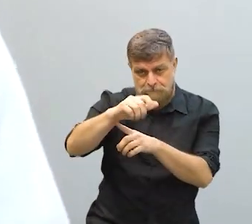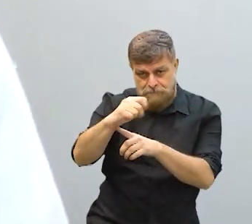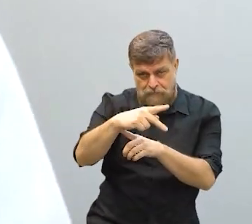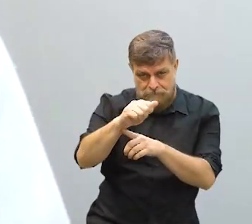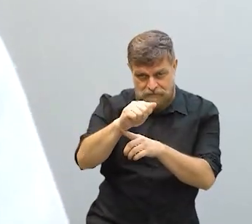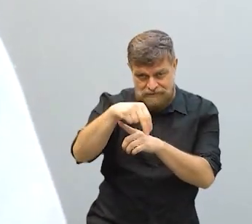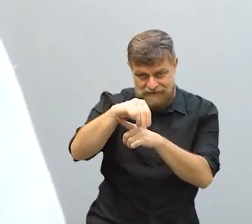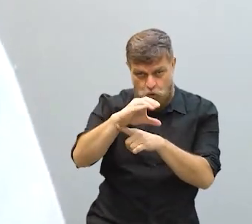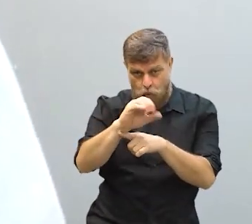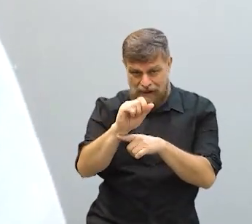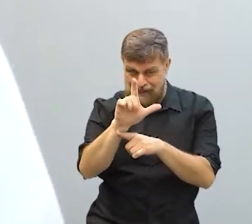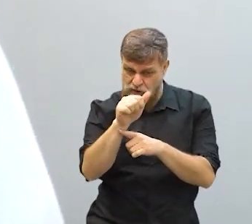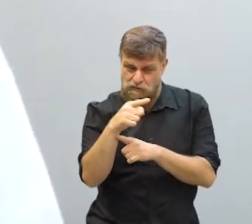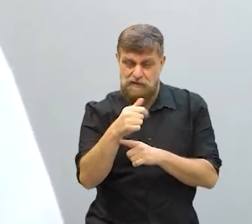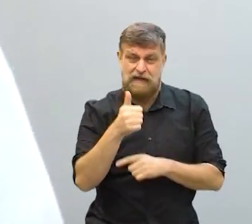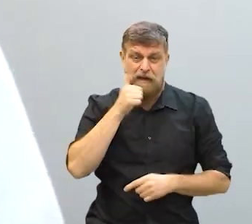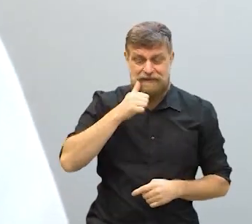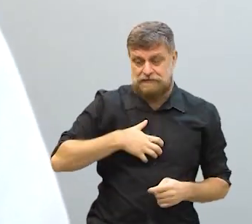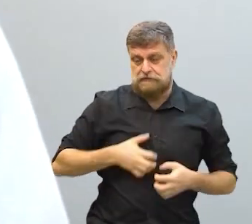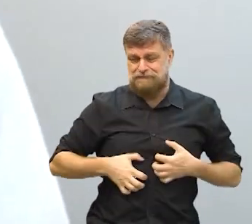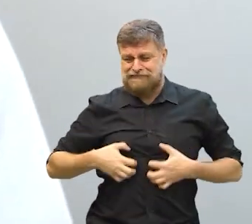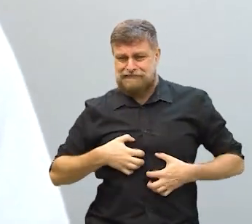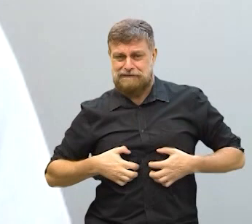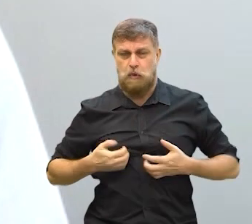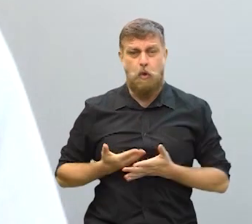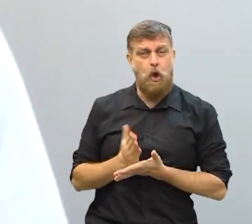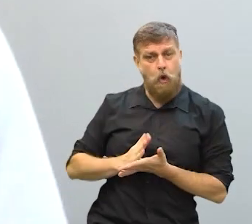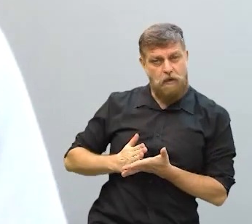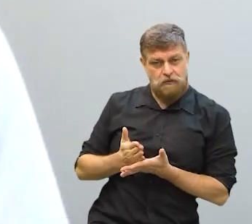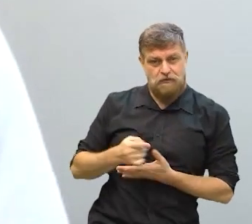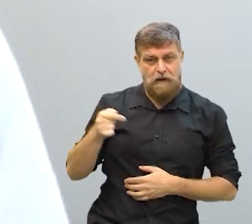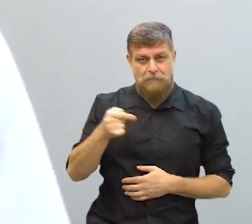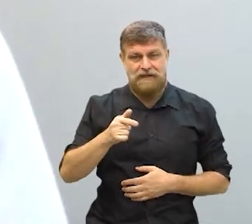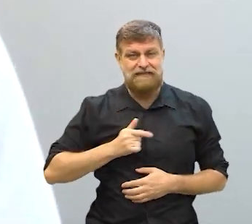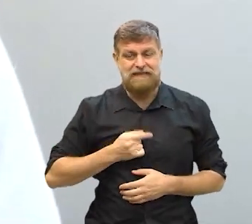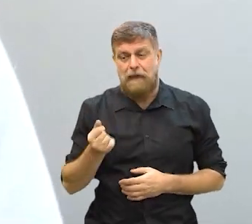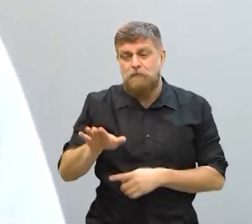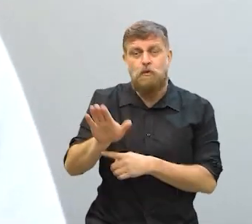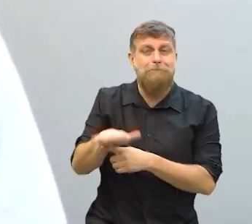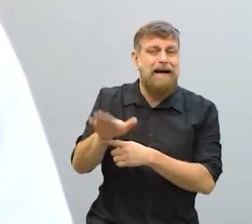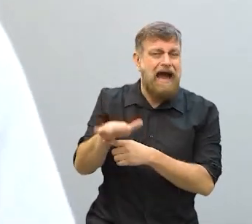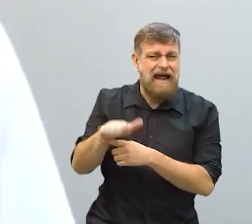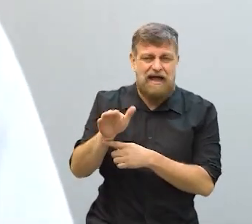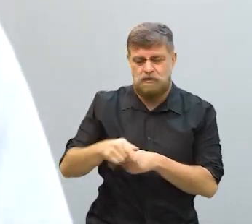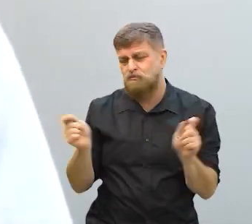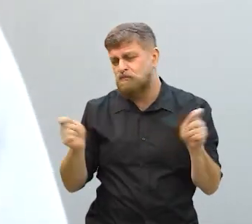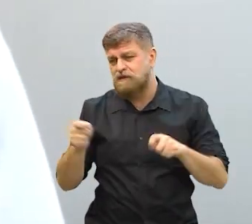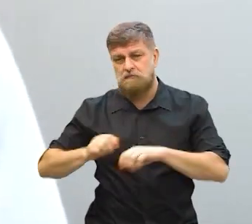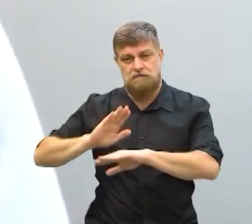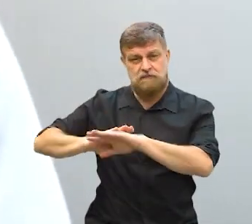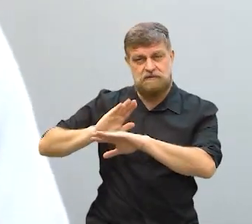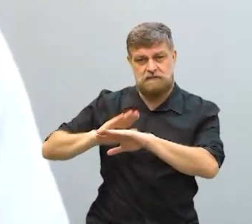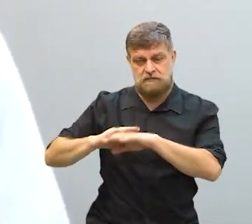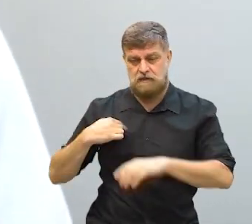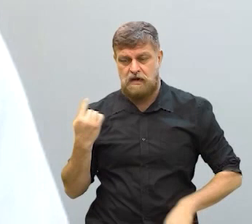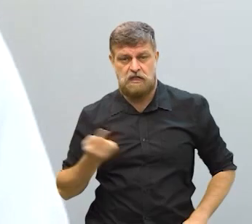trata-se de ser um exame um tanto desconfortável para a paciente, mas esse exame ele tem uma vantagem que ele é de baixíssimo custo e ele pode ser